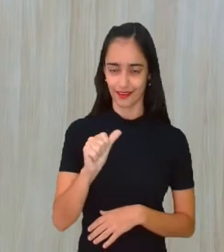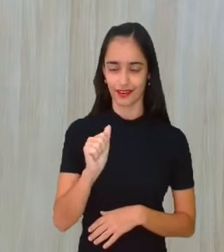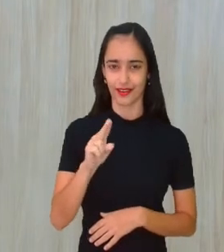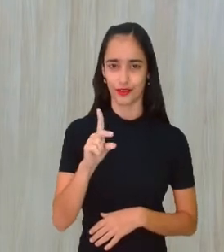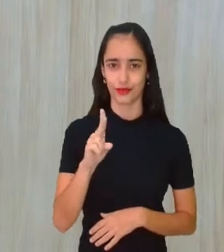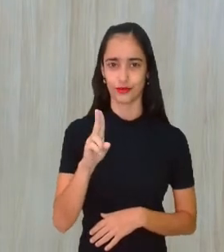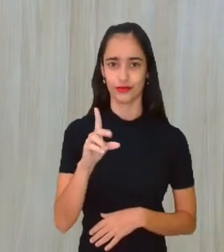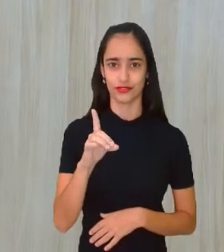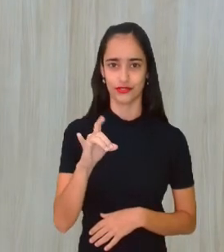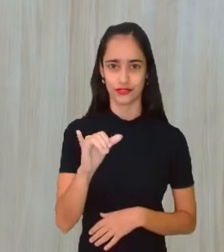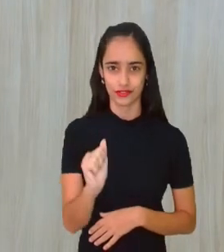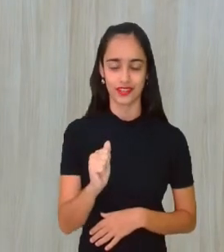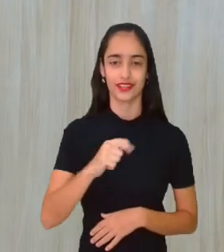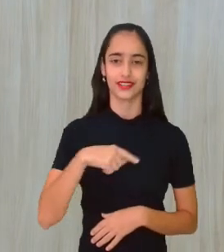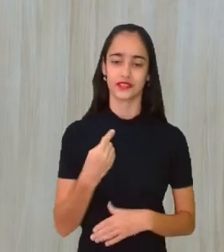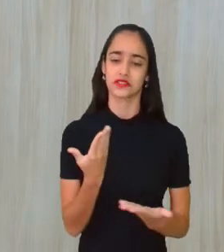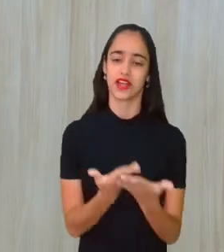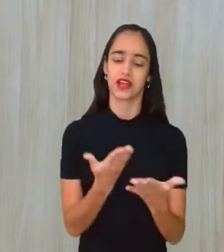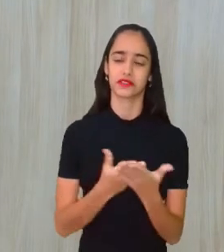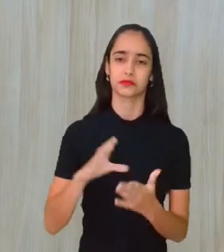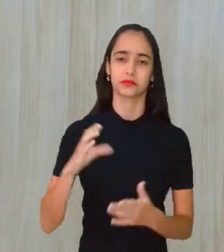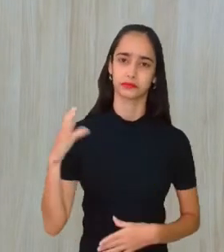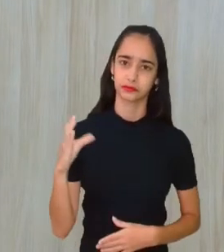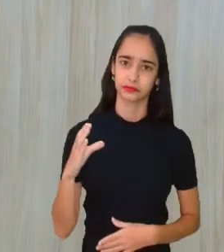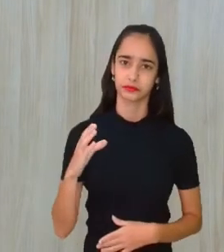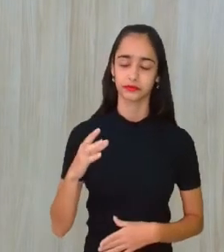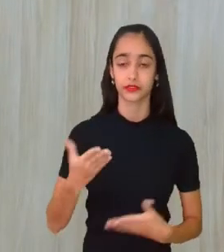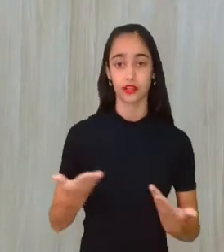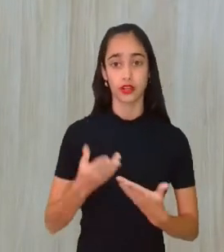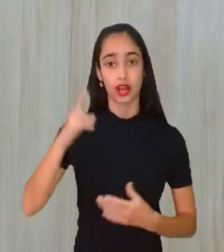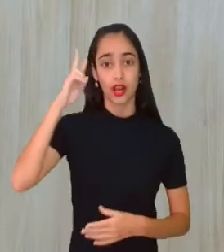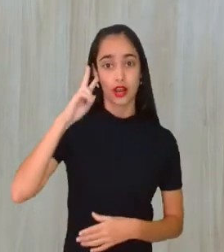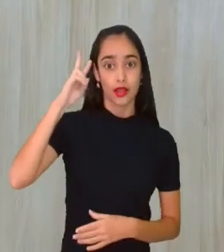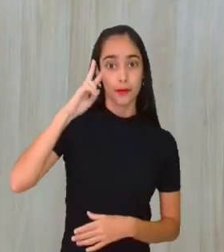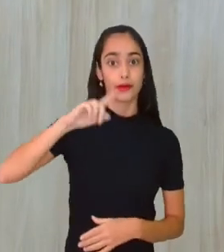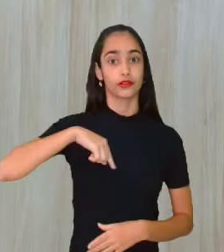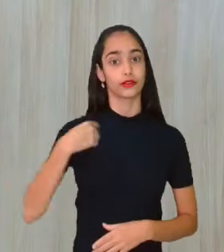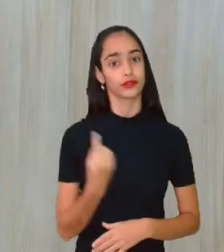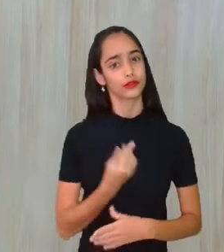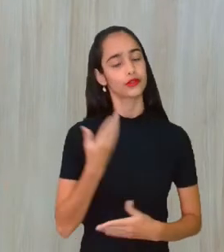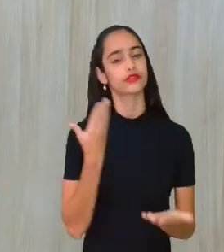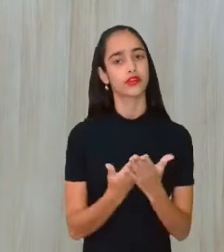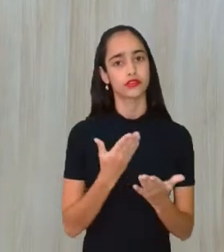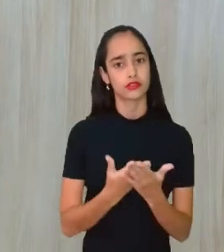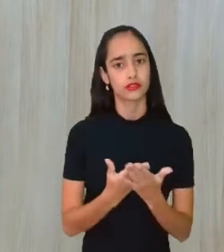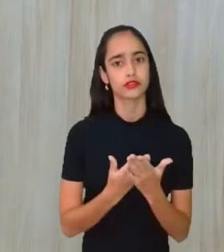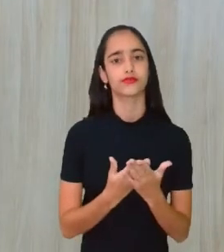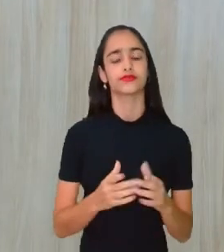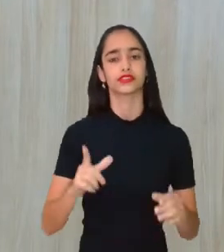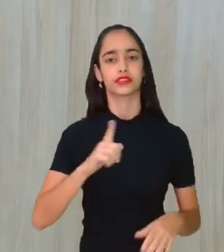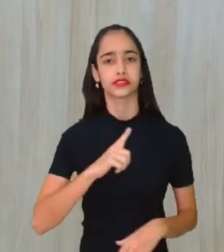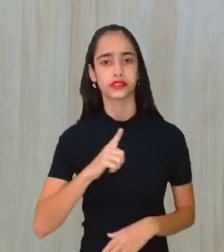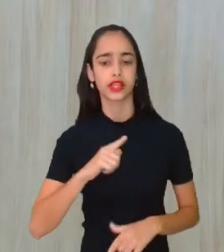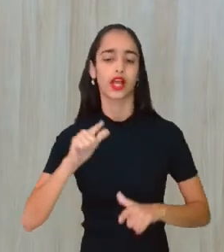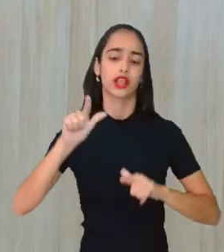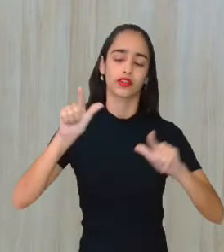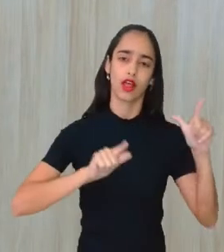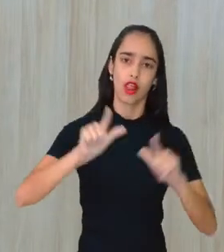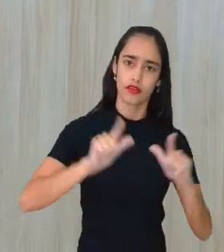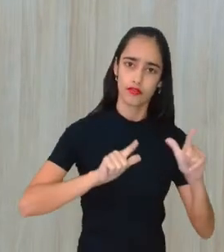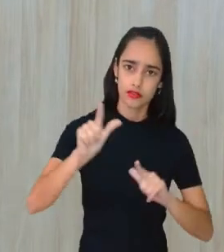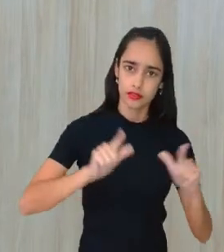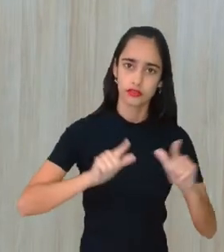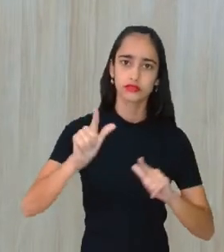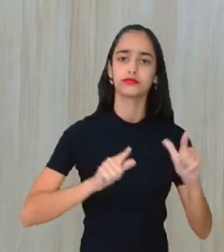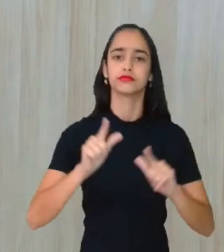uma aula de ciências. E lembrando a vocês que nossas aulas, elas estão na TV, né? Nós